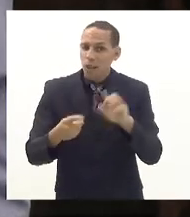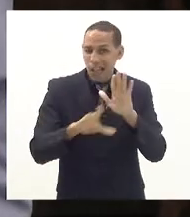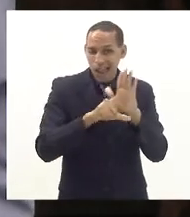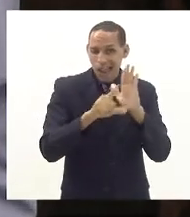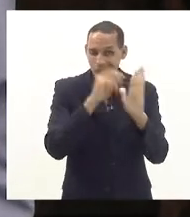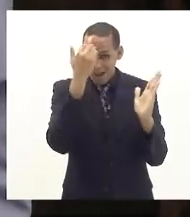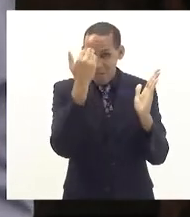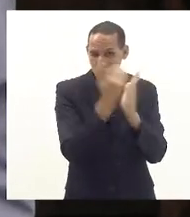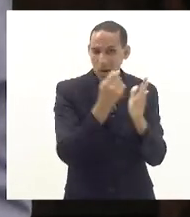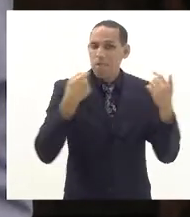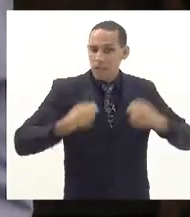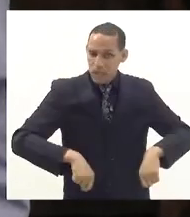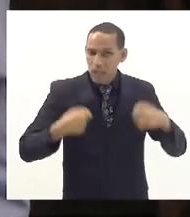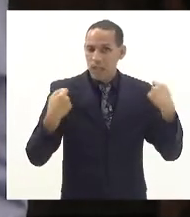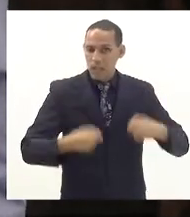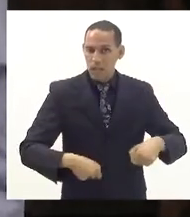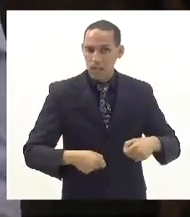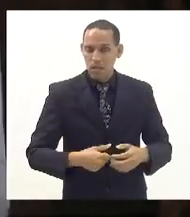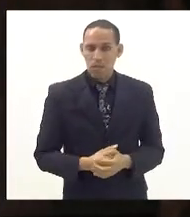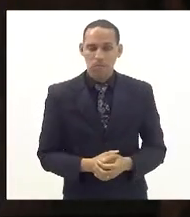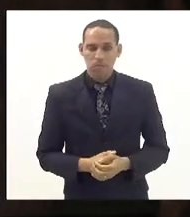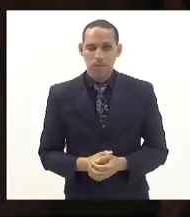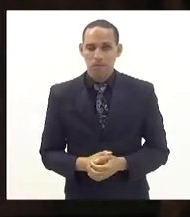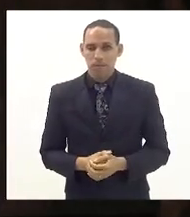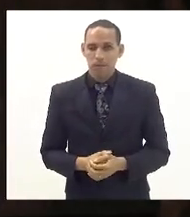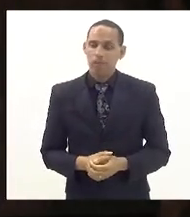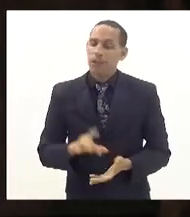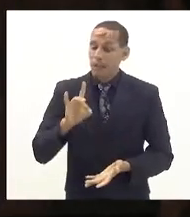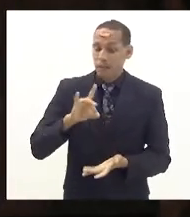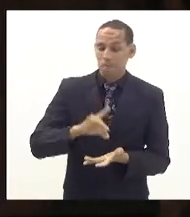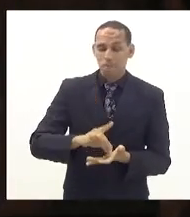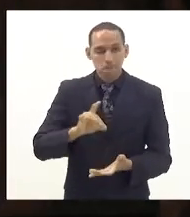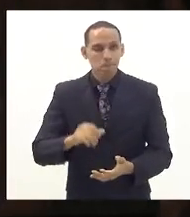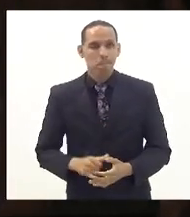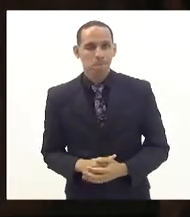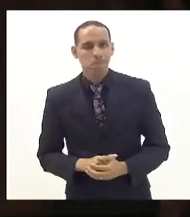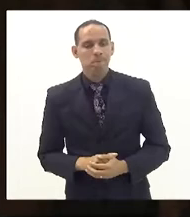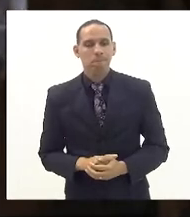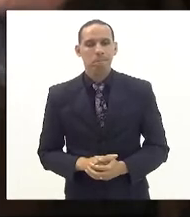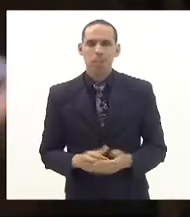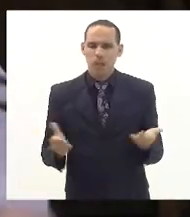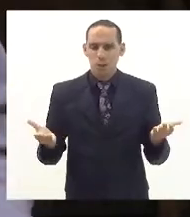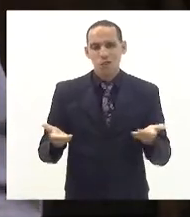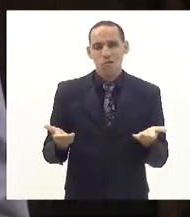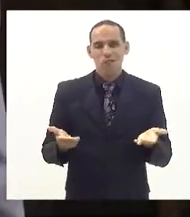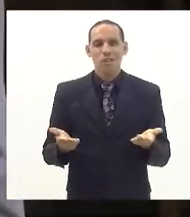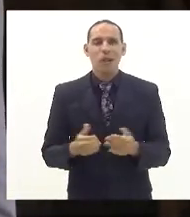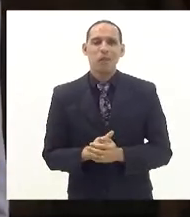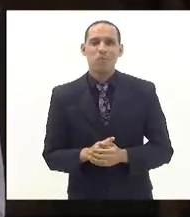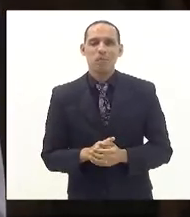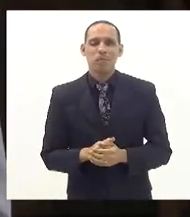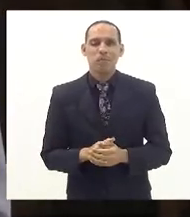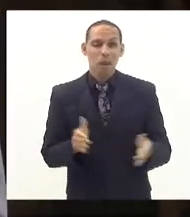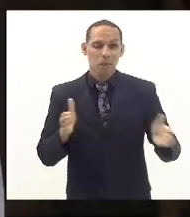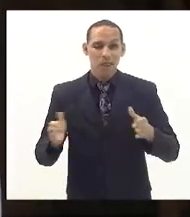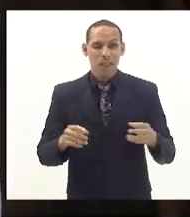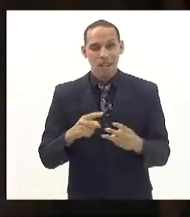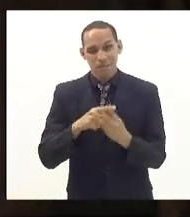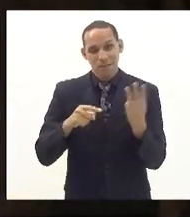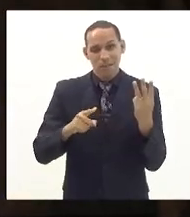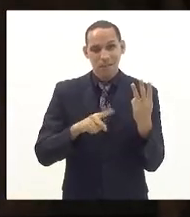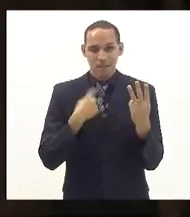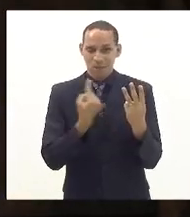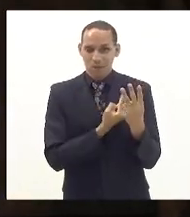ser respeitada. Na verdade, hoje, nós, os três mandatos,